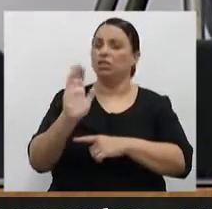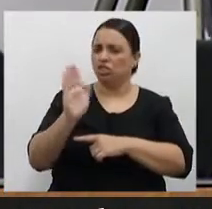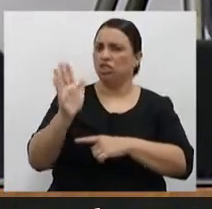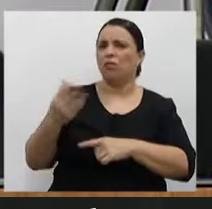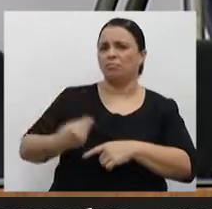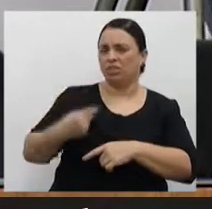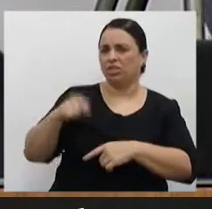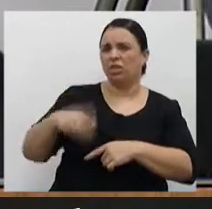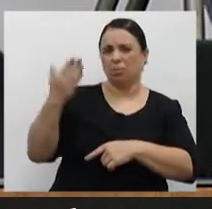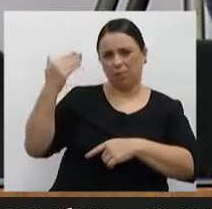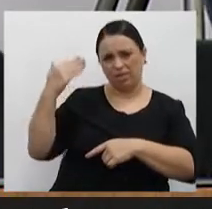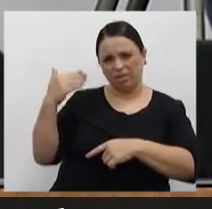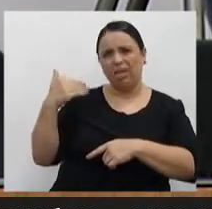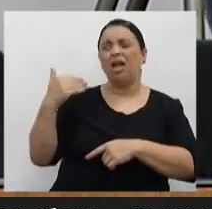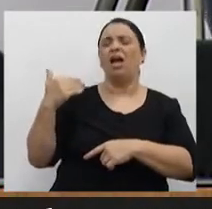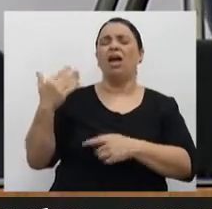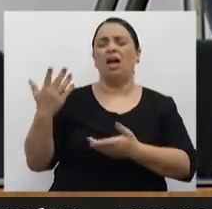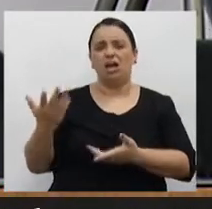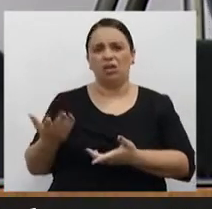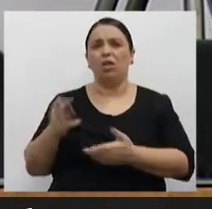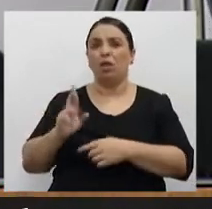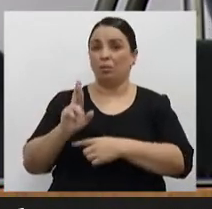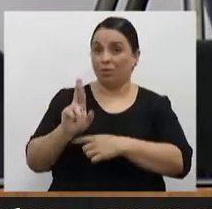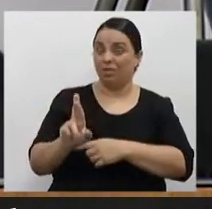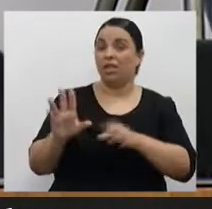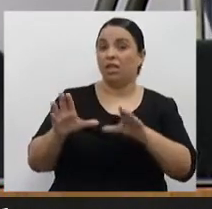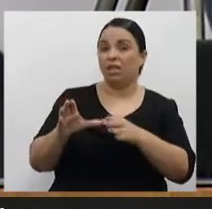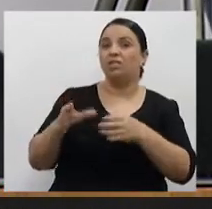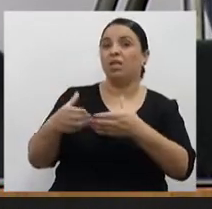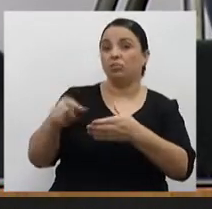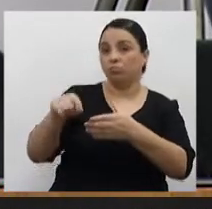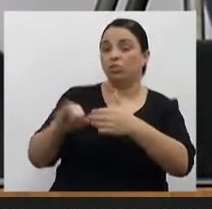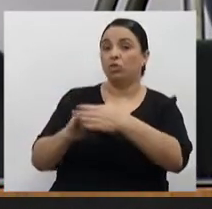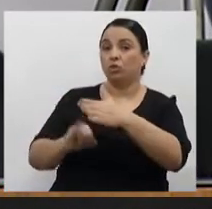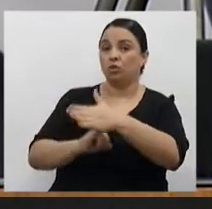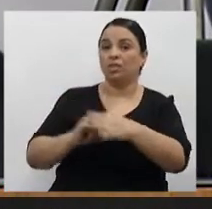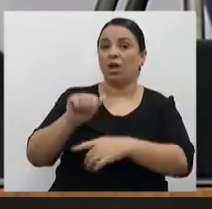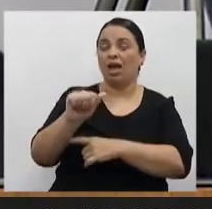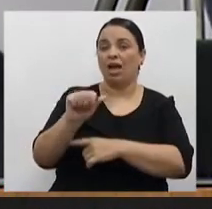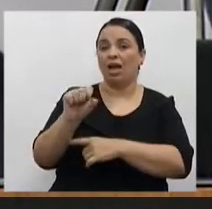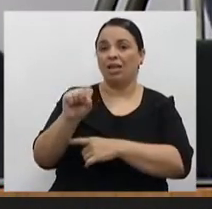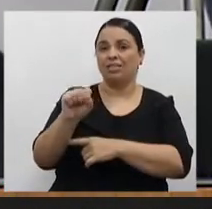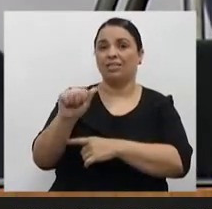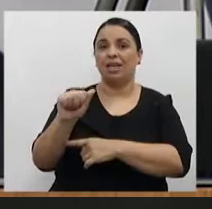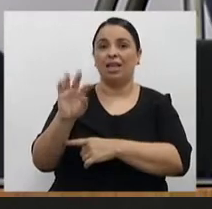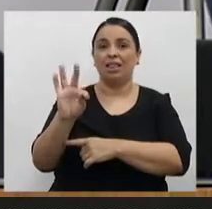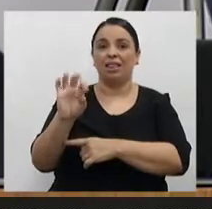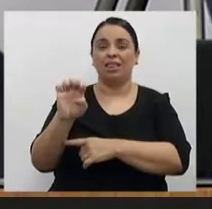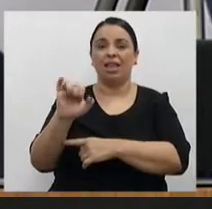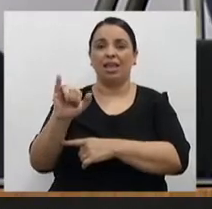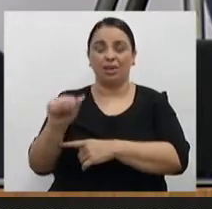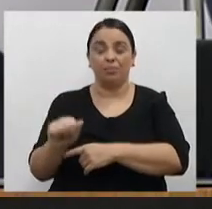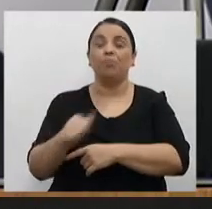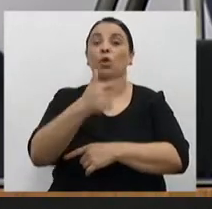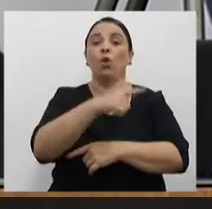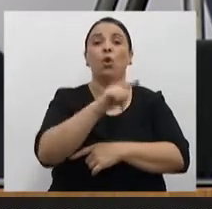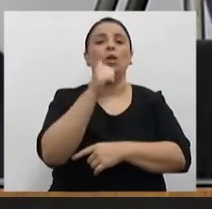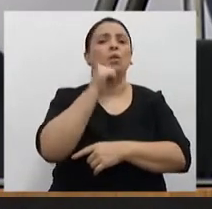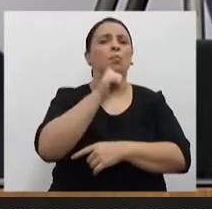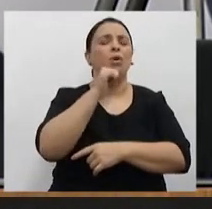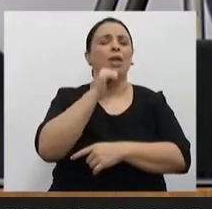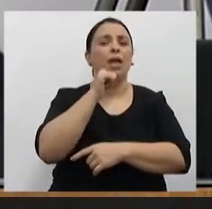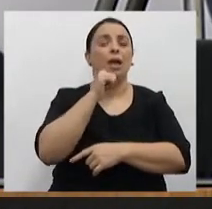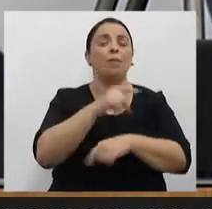outras oportunidades, né? Representando essa importante instituição que é a ASATEA. Maria Juliana, presidente do Instituto Um Minuto pela